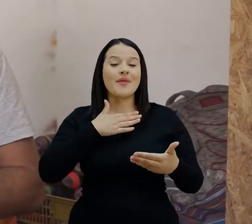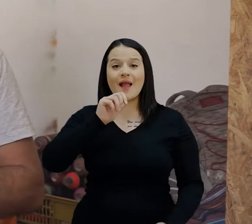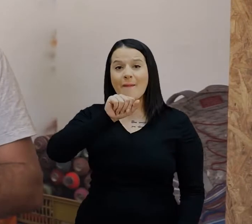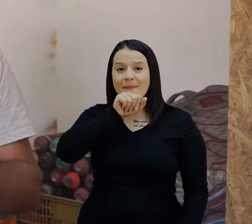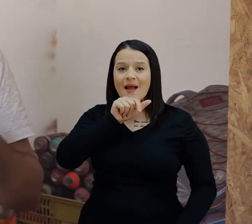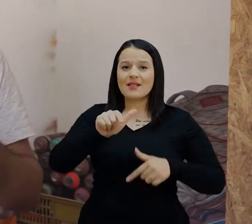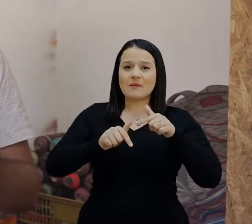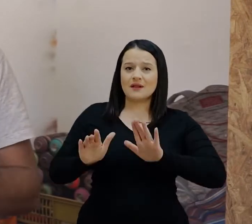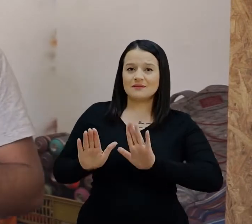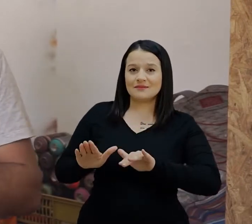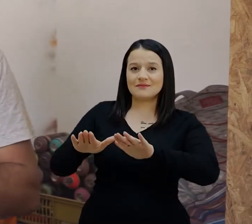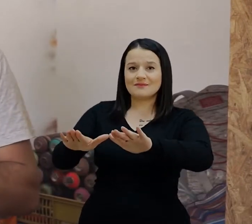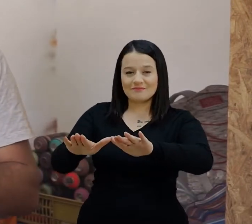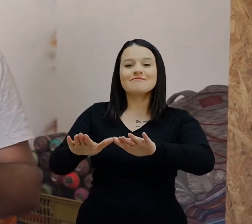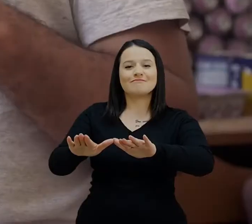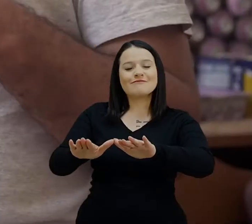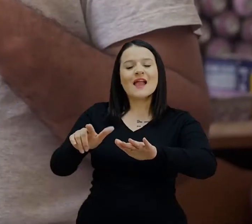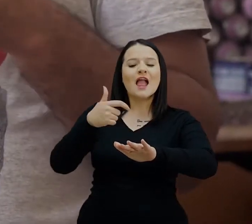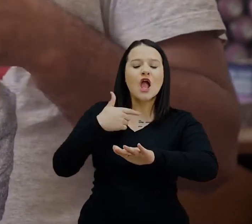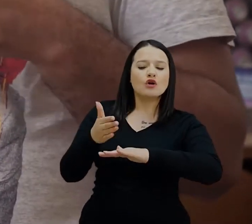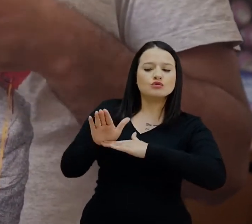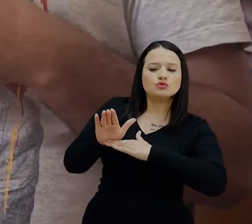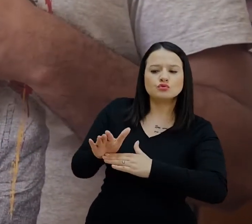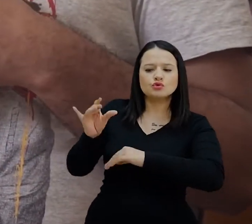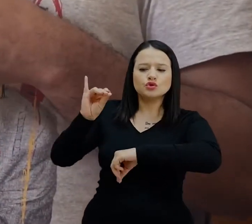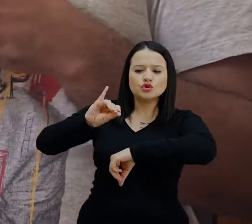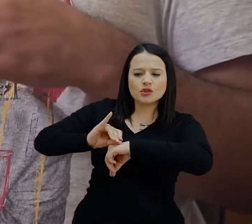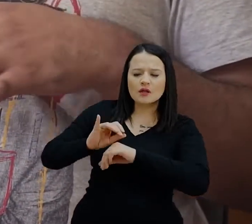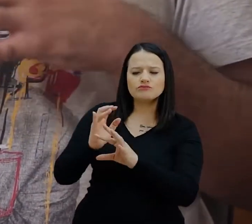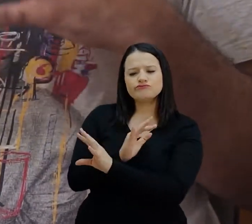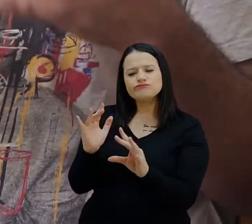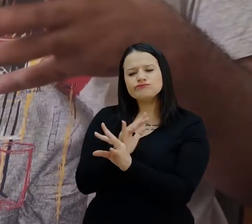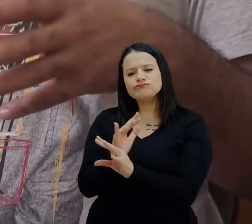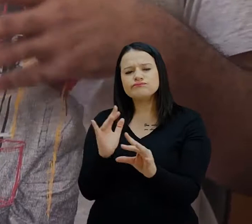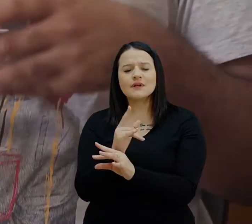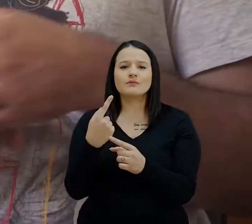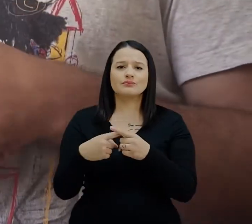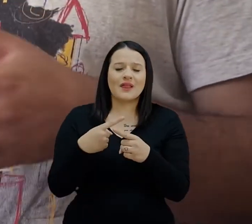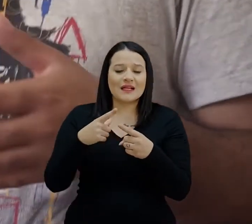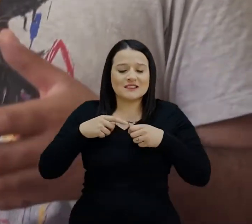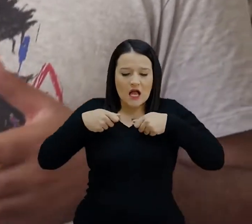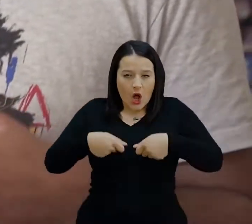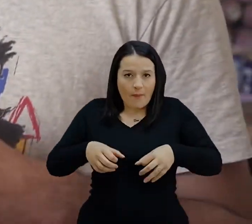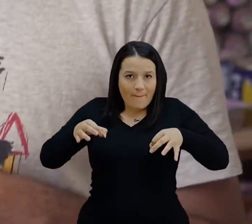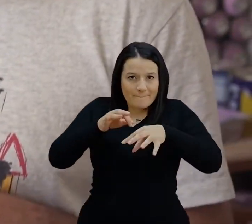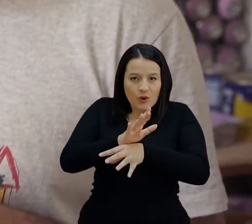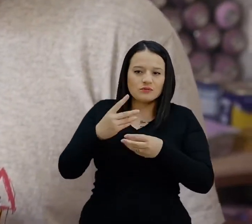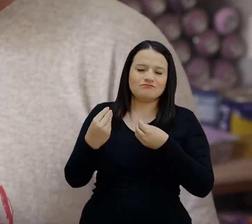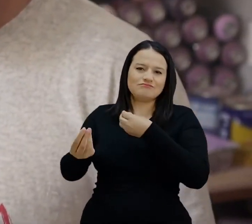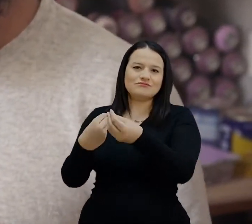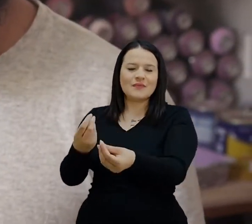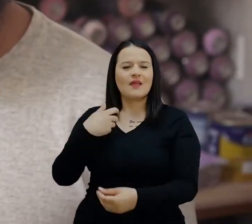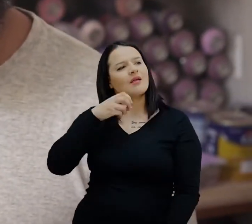mãe trabalha como costureira, então eu comecei a andar pelo centro acompanhando minha mãe para levar as